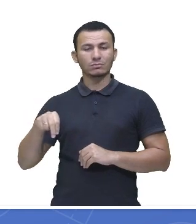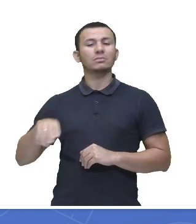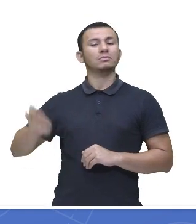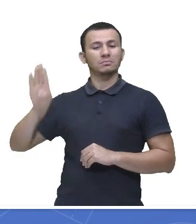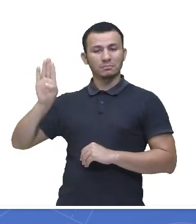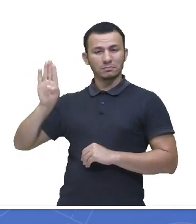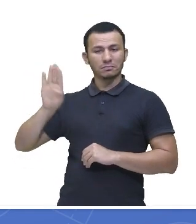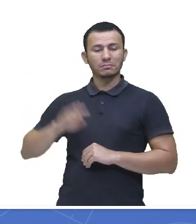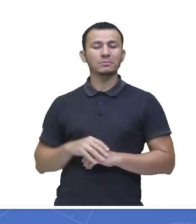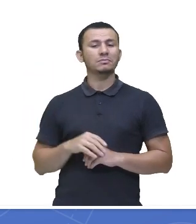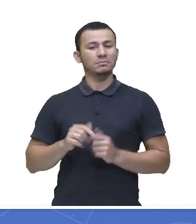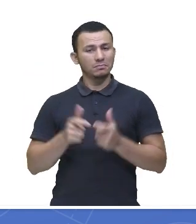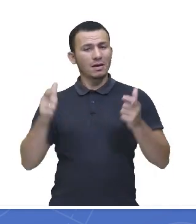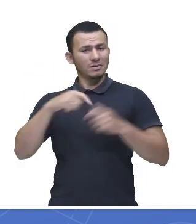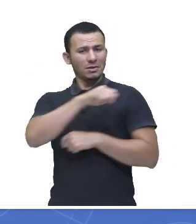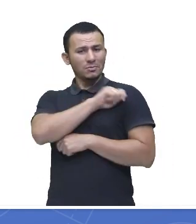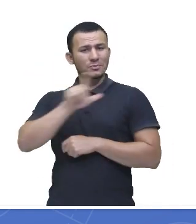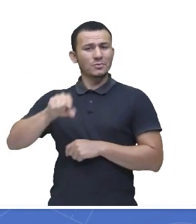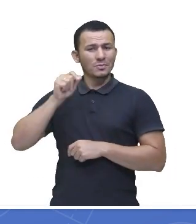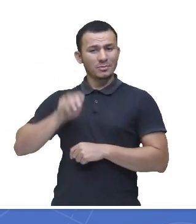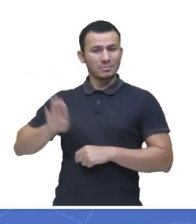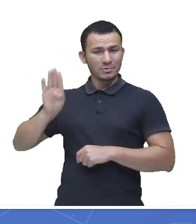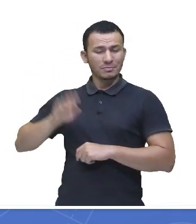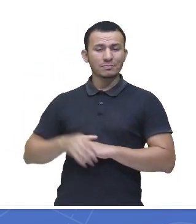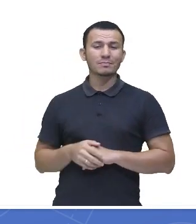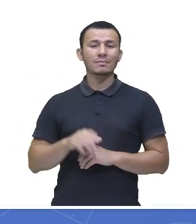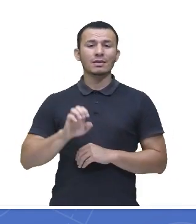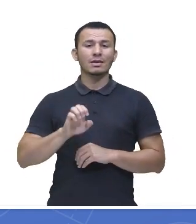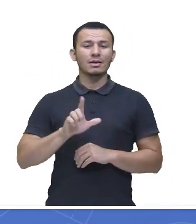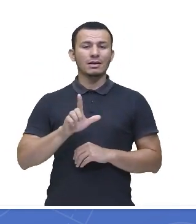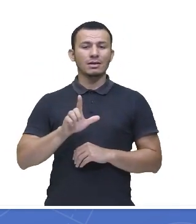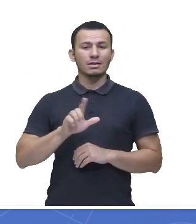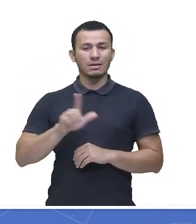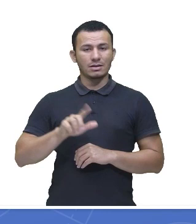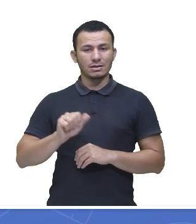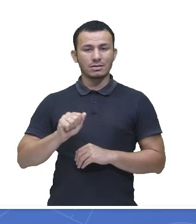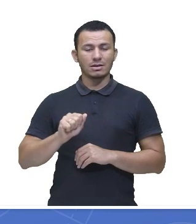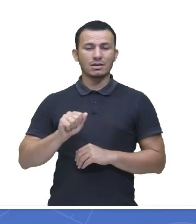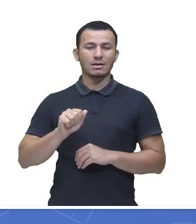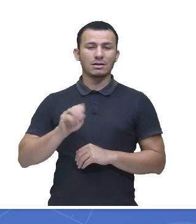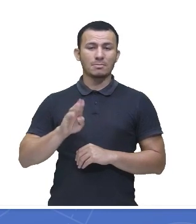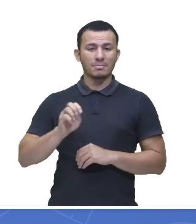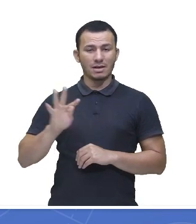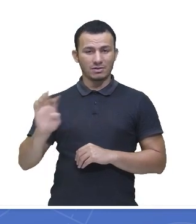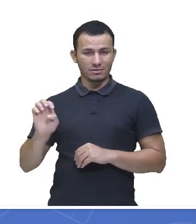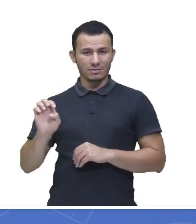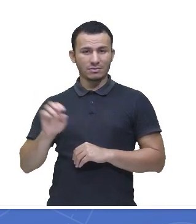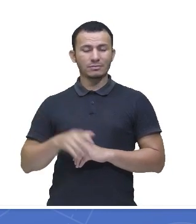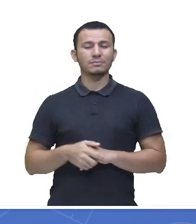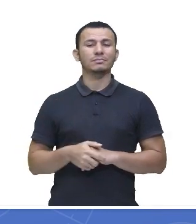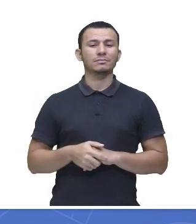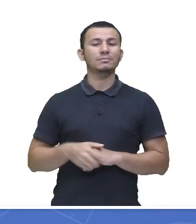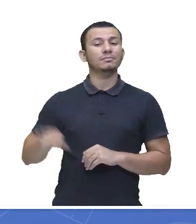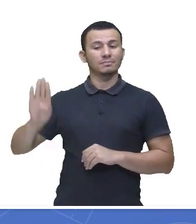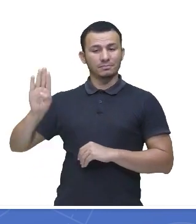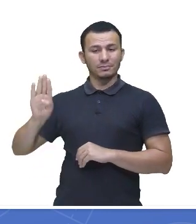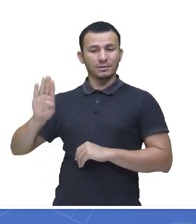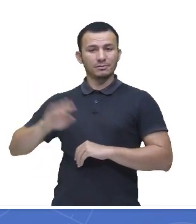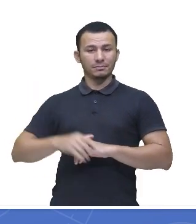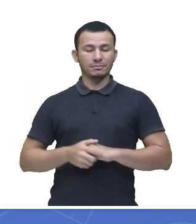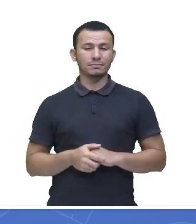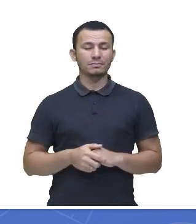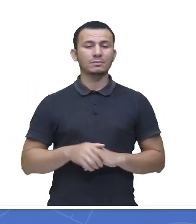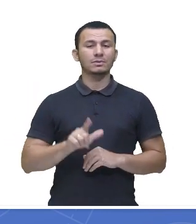gente está dizendo. A Elizabeth, né? A Beth, a íntima também da Beth, né? Ou da Eli, letra B.